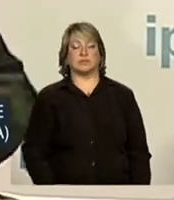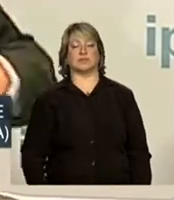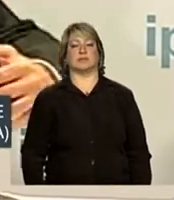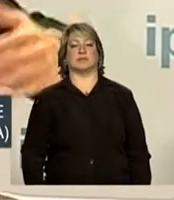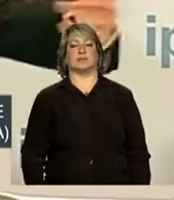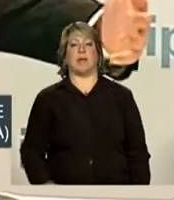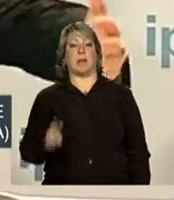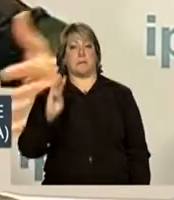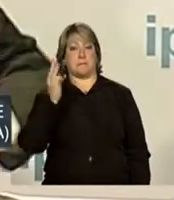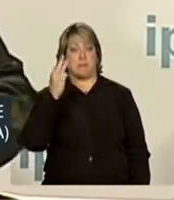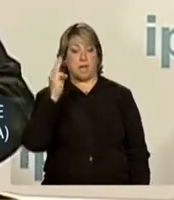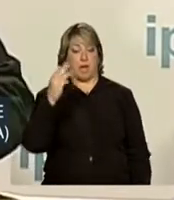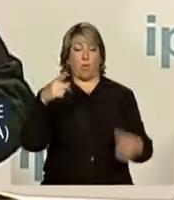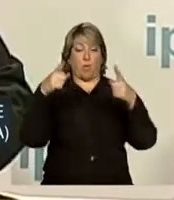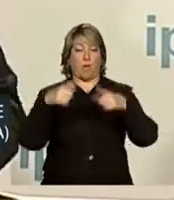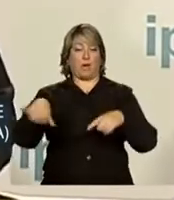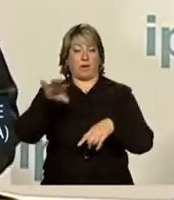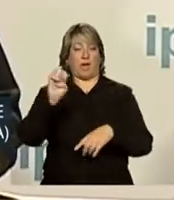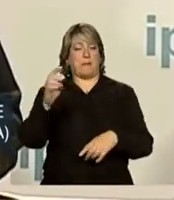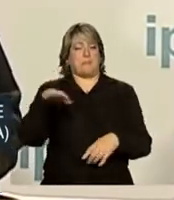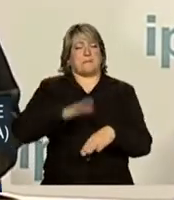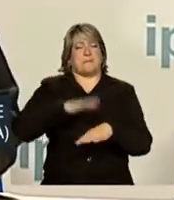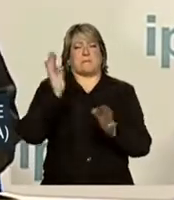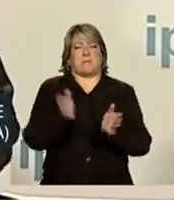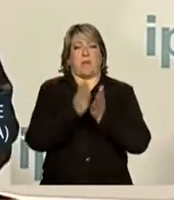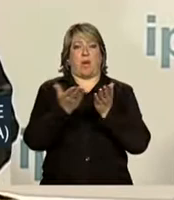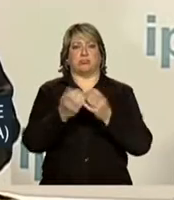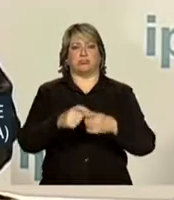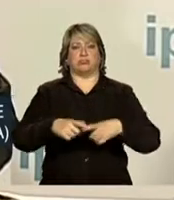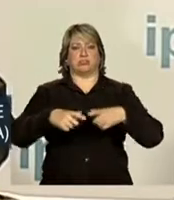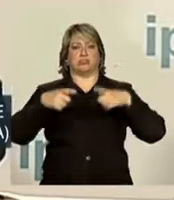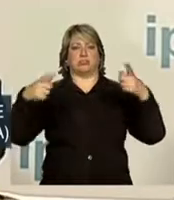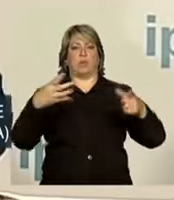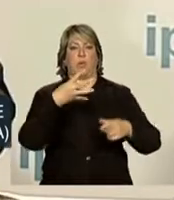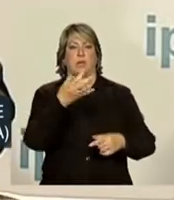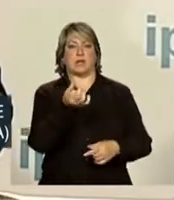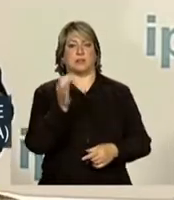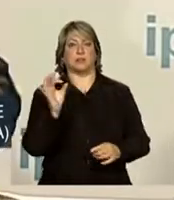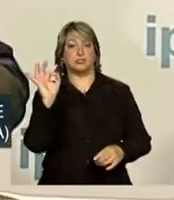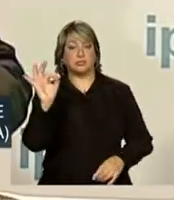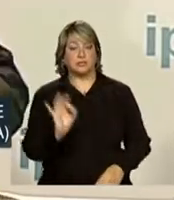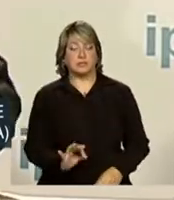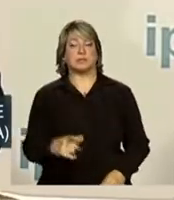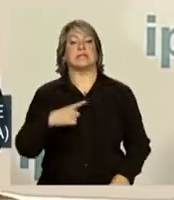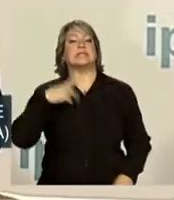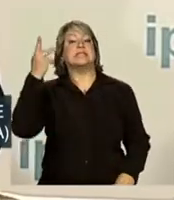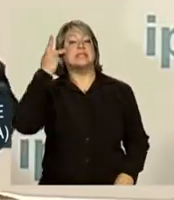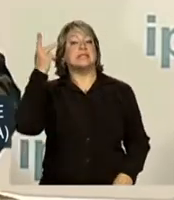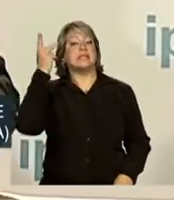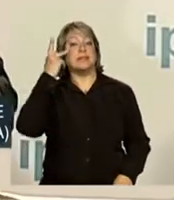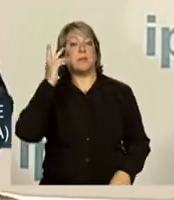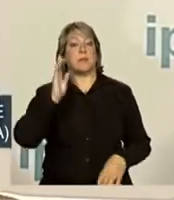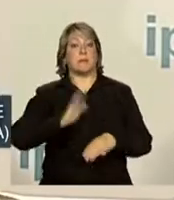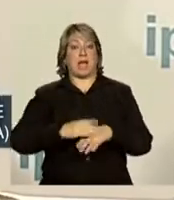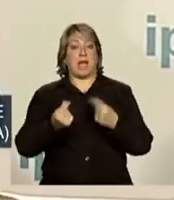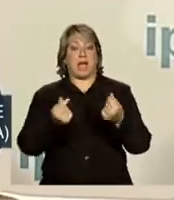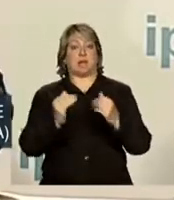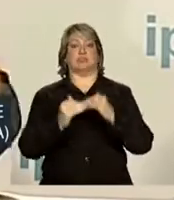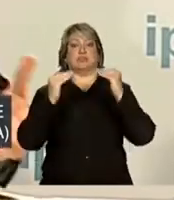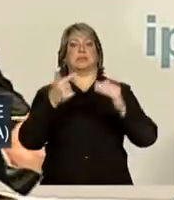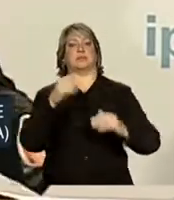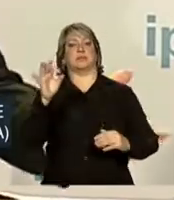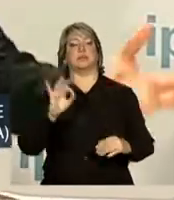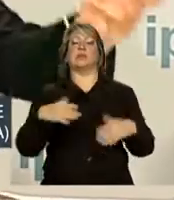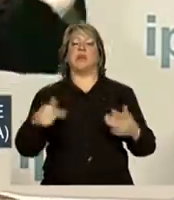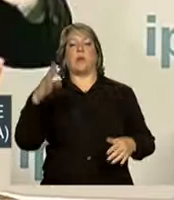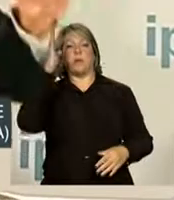16%. Maranhão, que era o estado mais pobre do Brasil, cresceu 46%, e São Paulo, que era o estado mais rico, cresceu 7%. Ou seja,